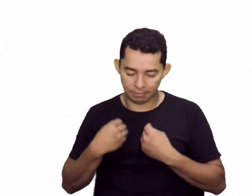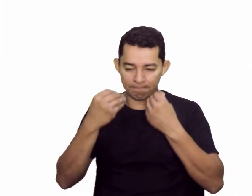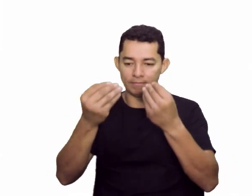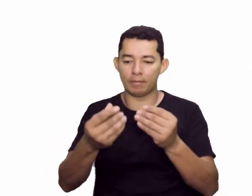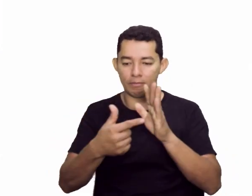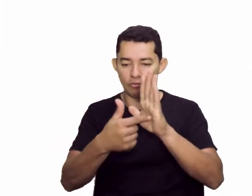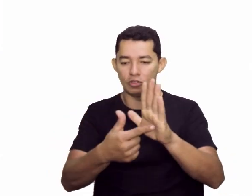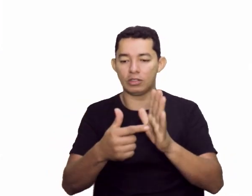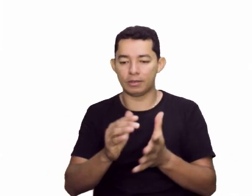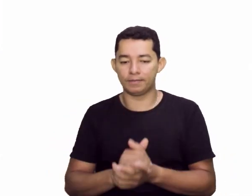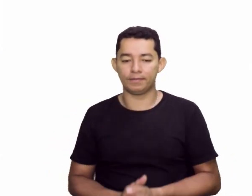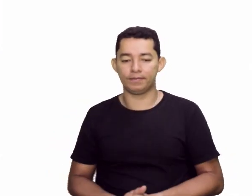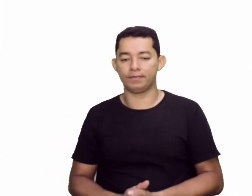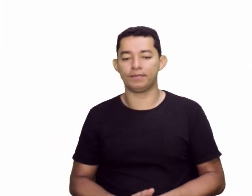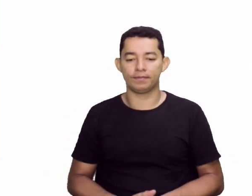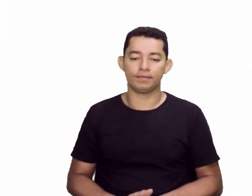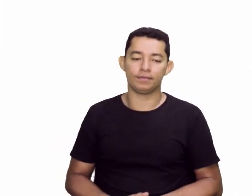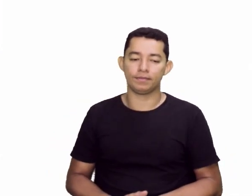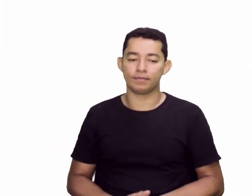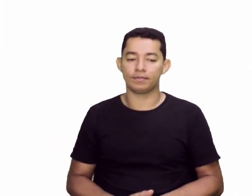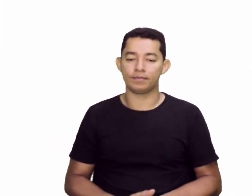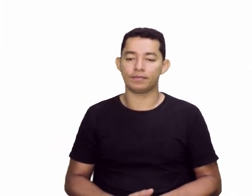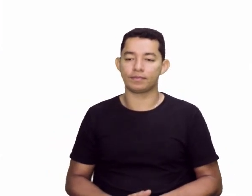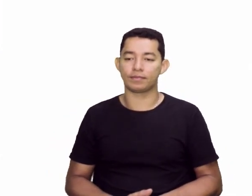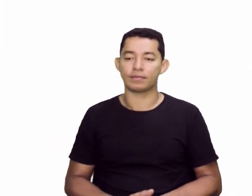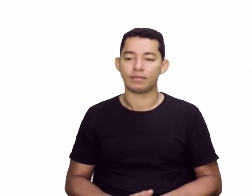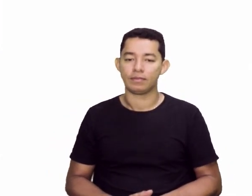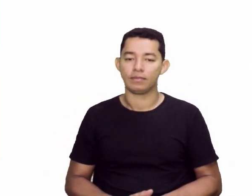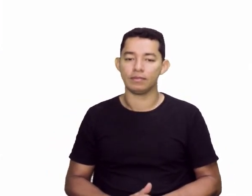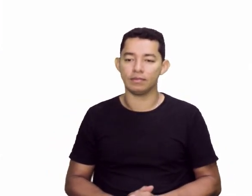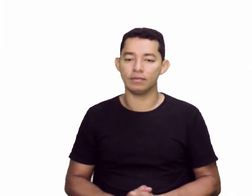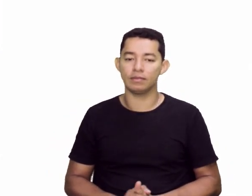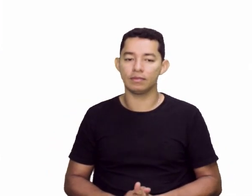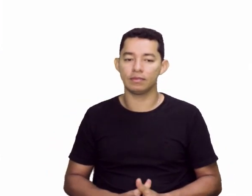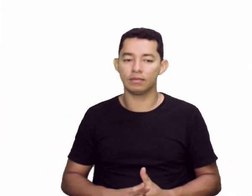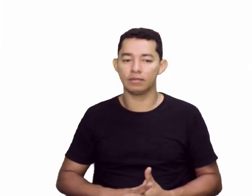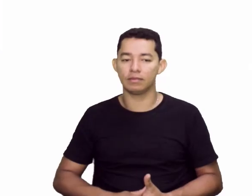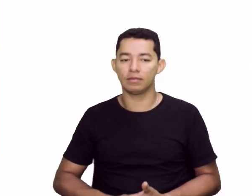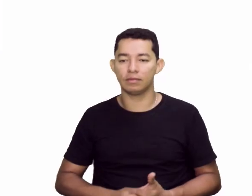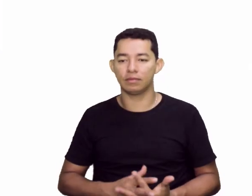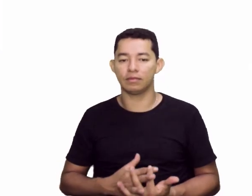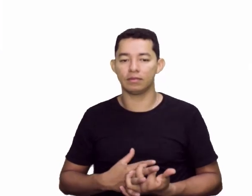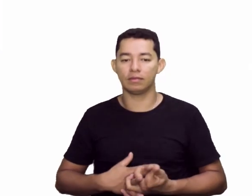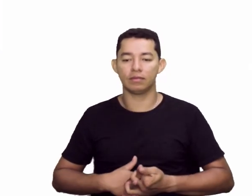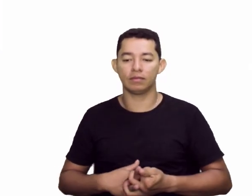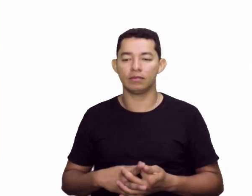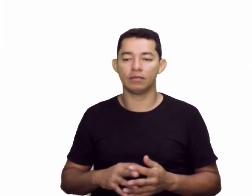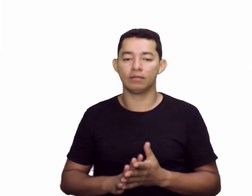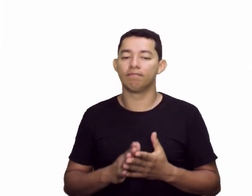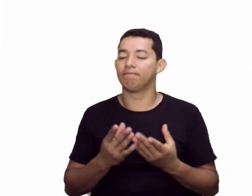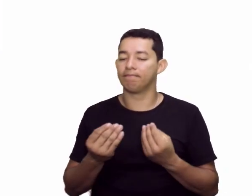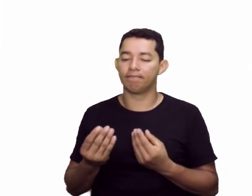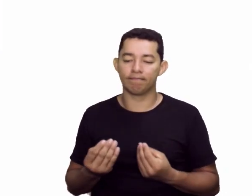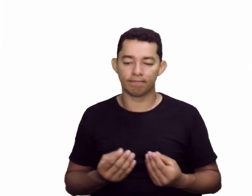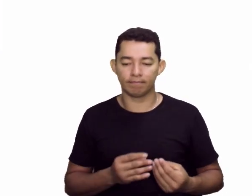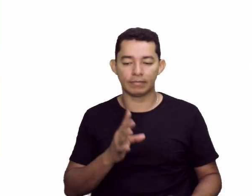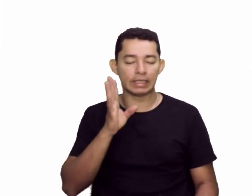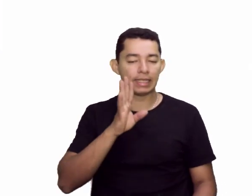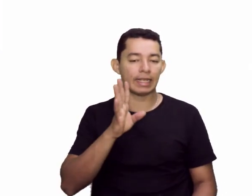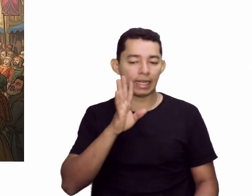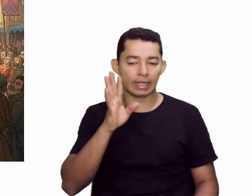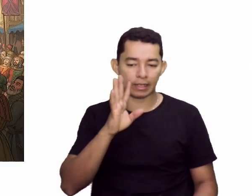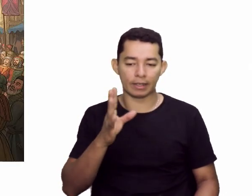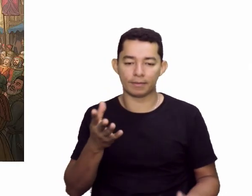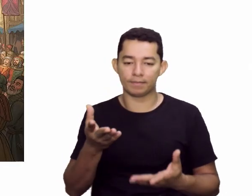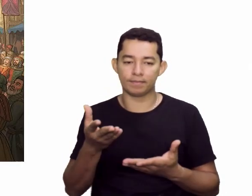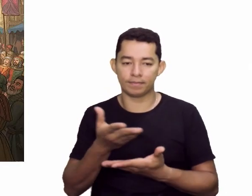interpretação real por meio da representação. Então, gente, é tanta coisa legal ligada